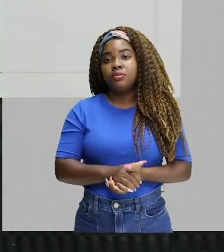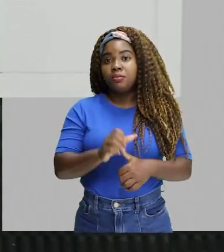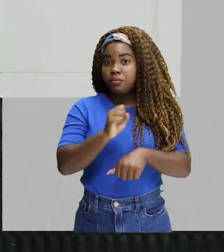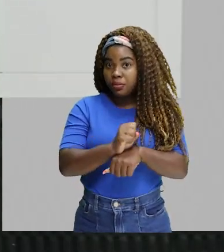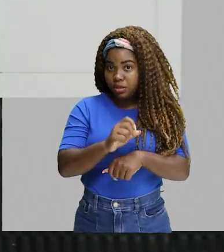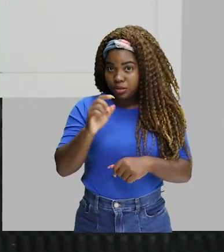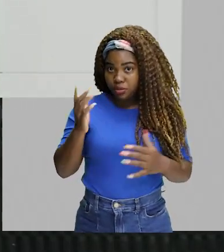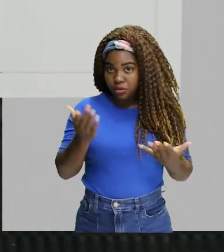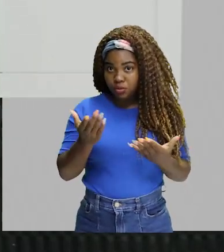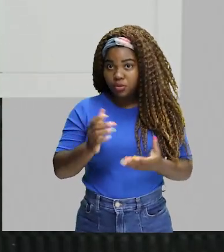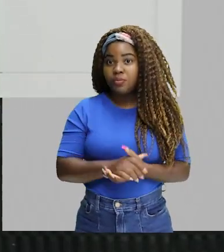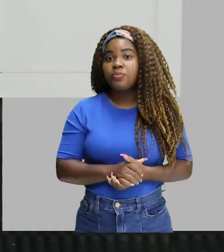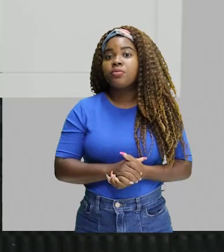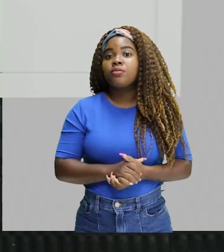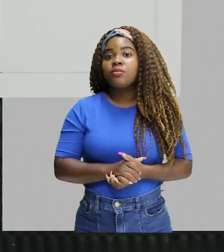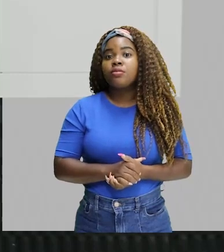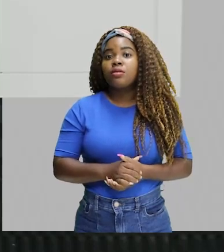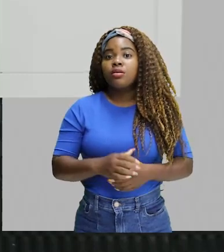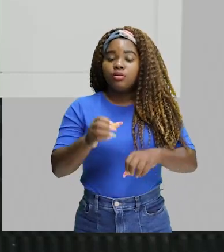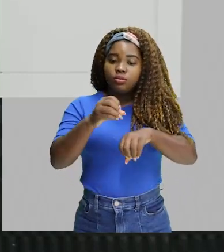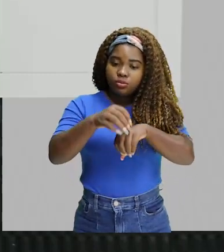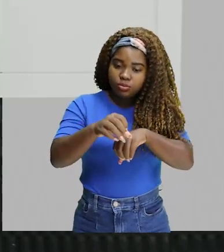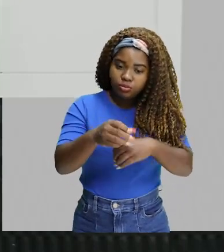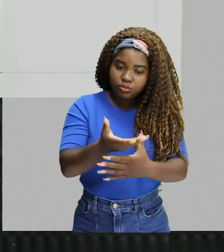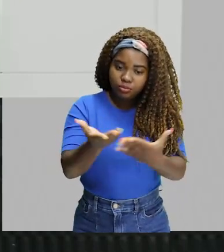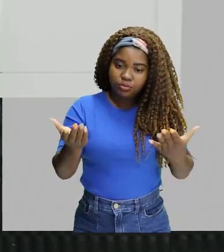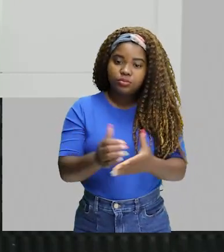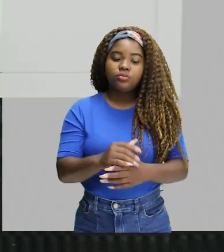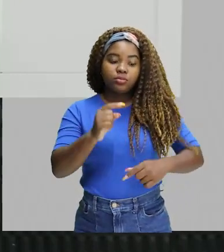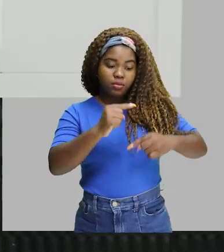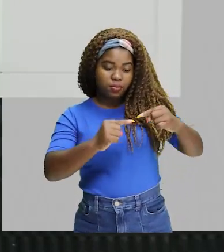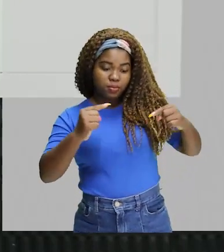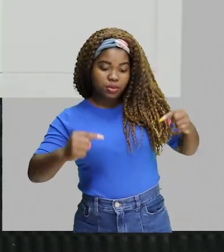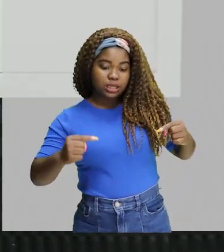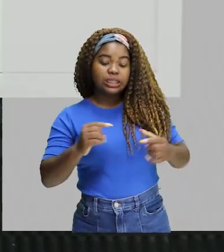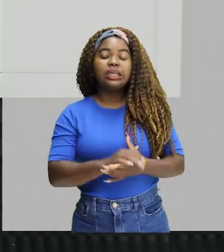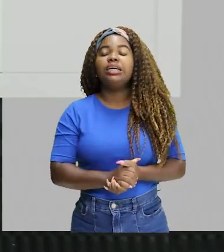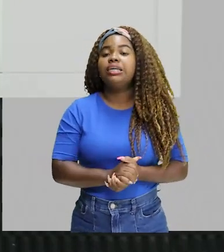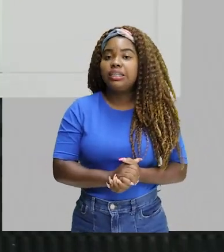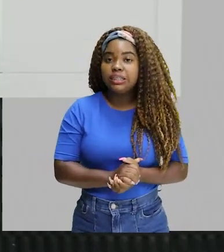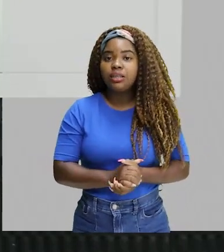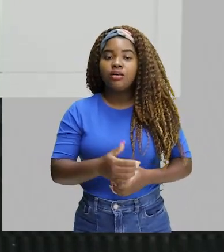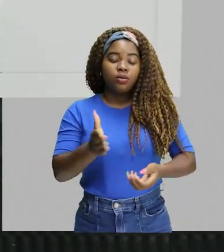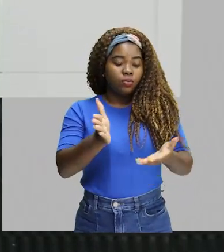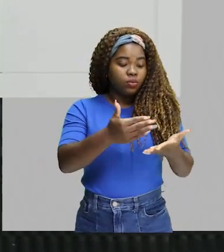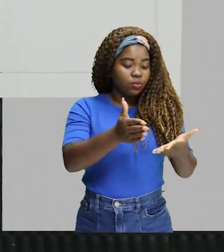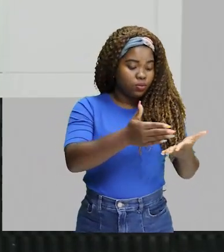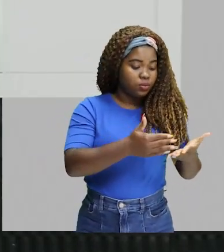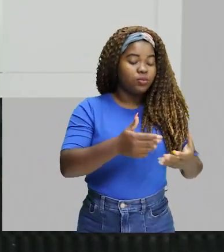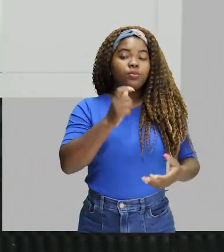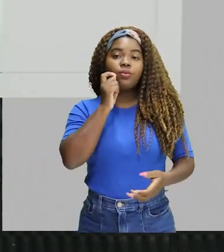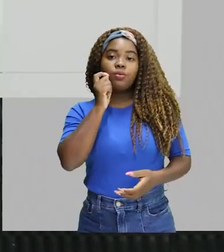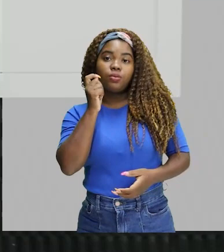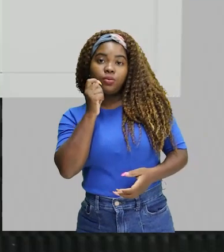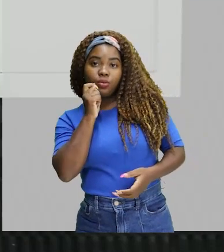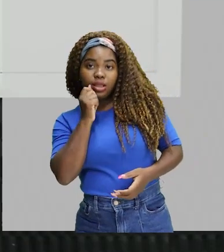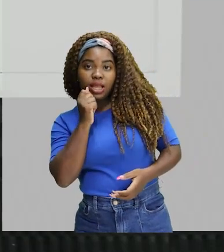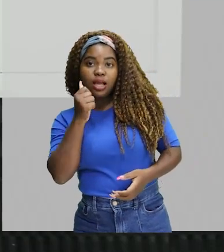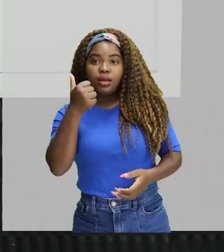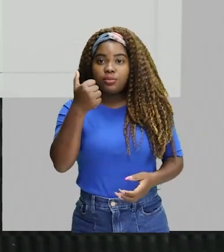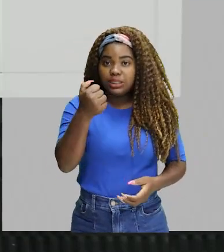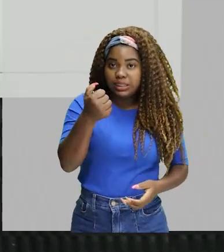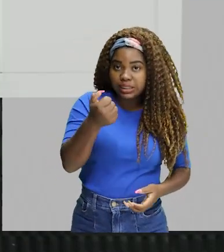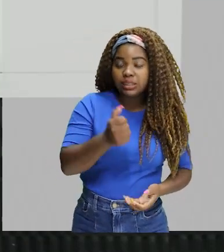pouquinho, pegue aí todo o seu material, pegue o caderno, pegue a caneta, pegue tudo que você precisar, para